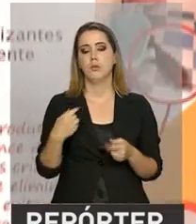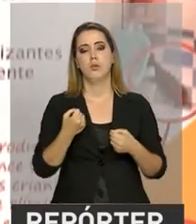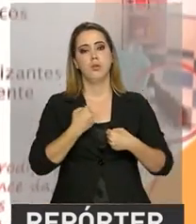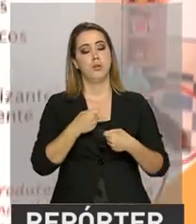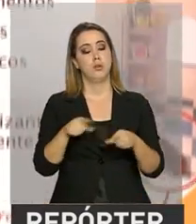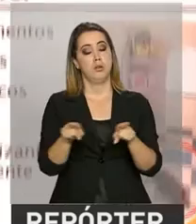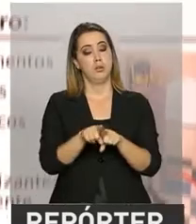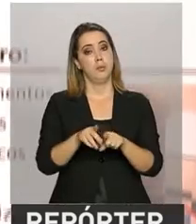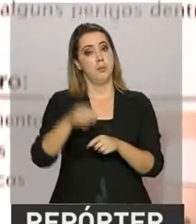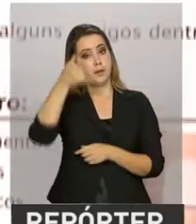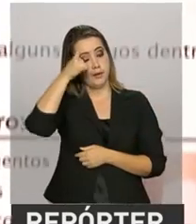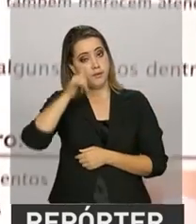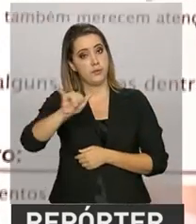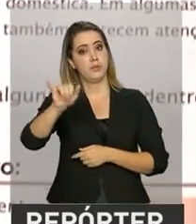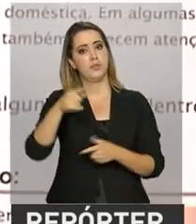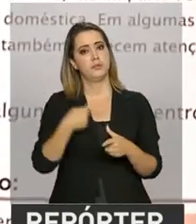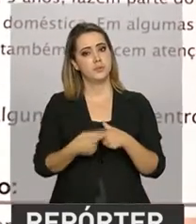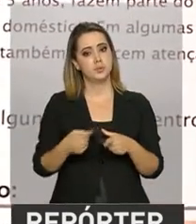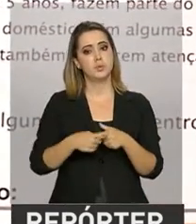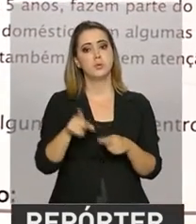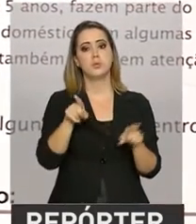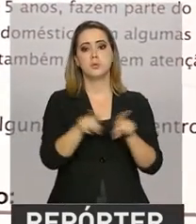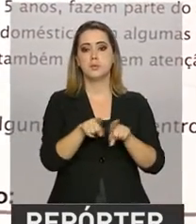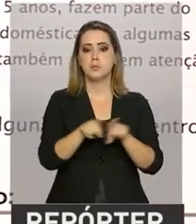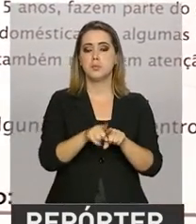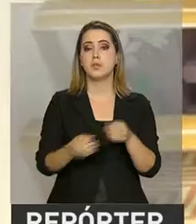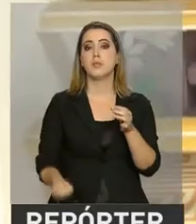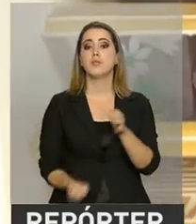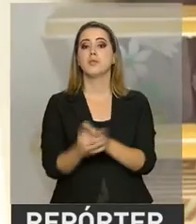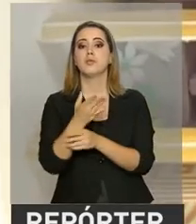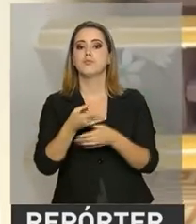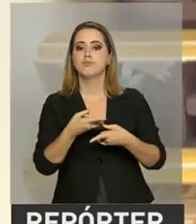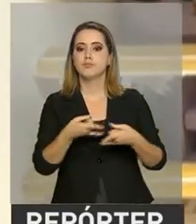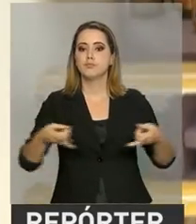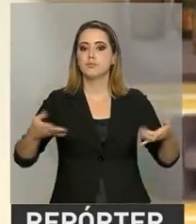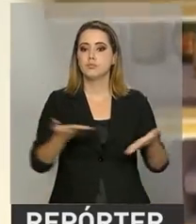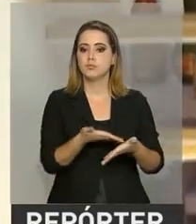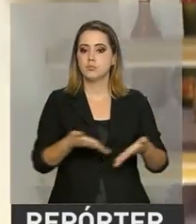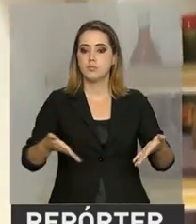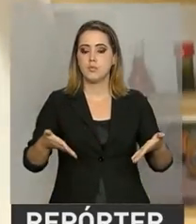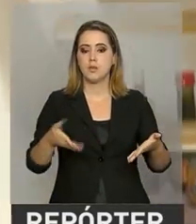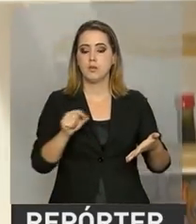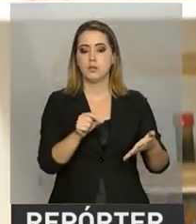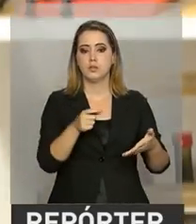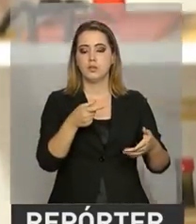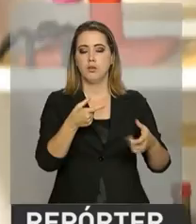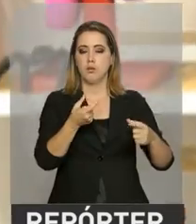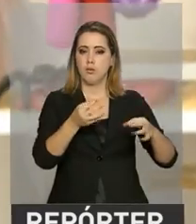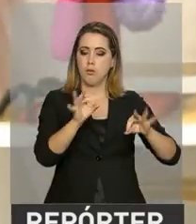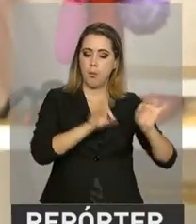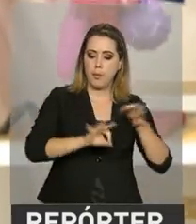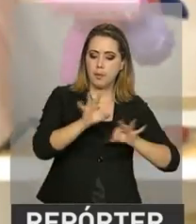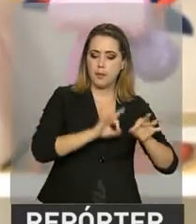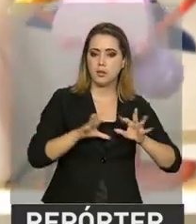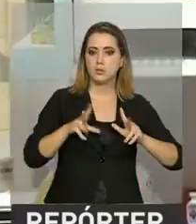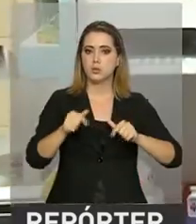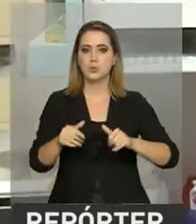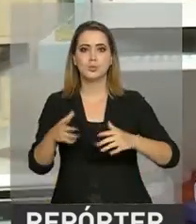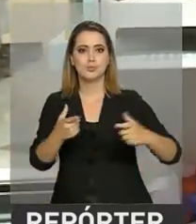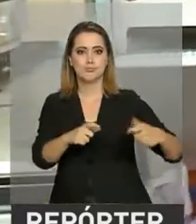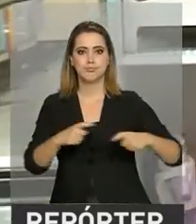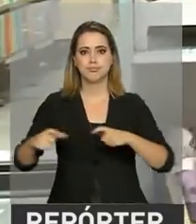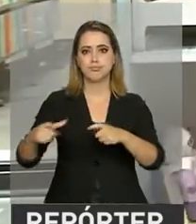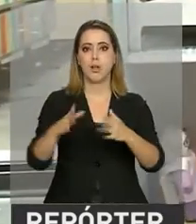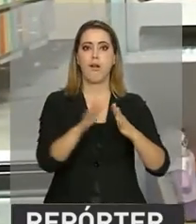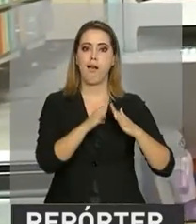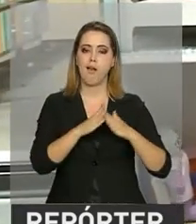de acidente, também foi criada a maquete Casa Segura, que imita uma casa de verdade com sala, quarto,